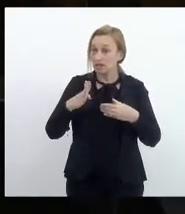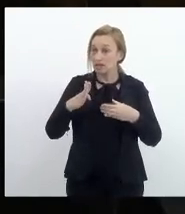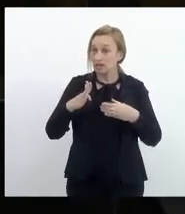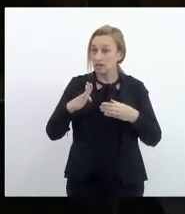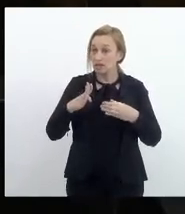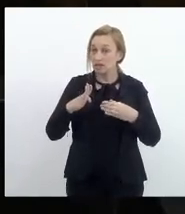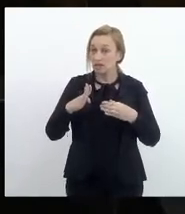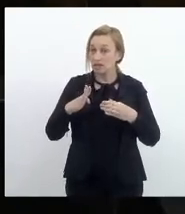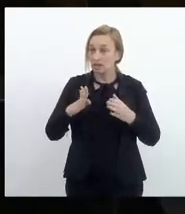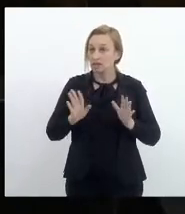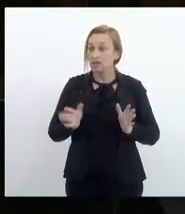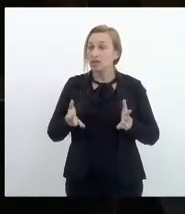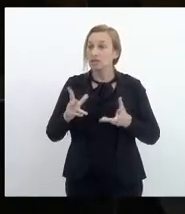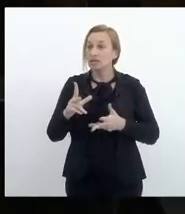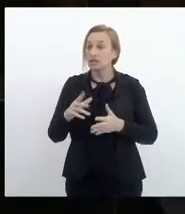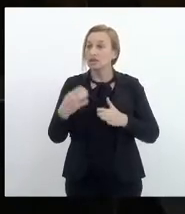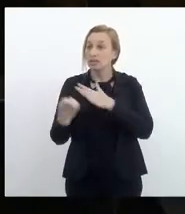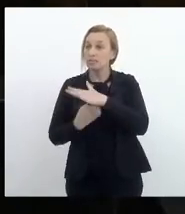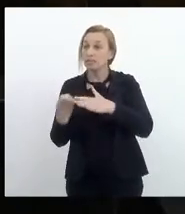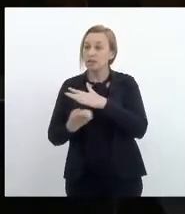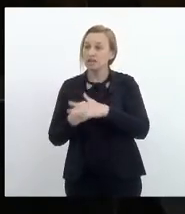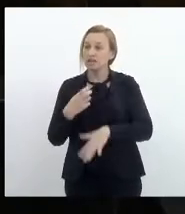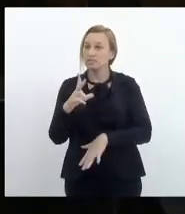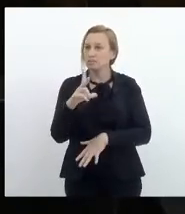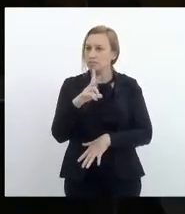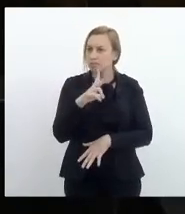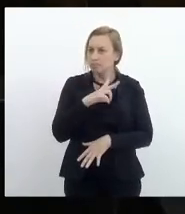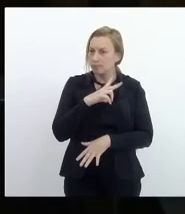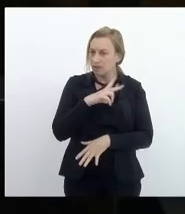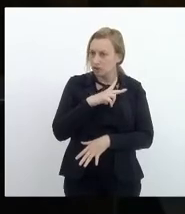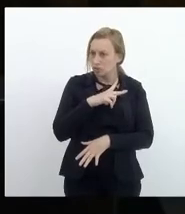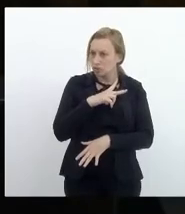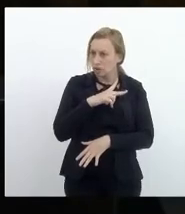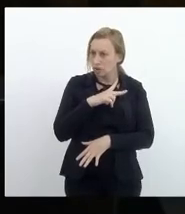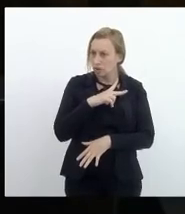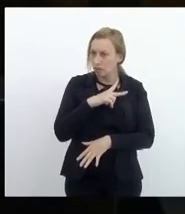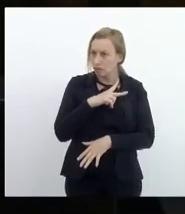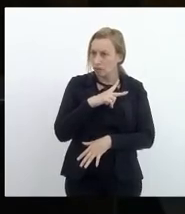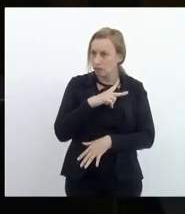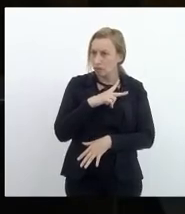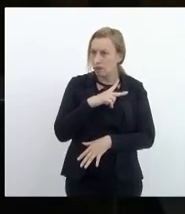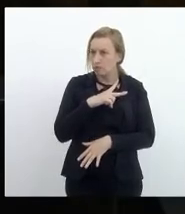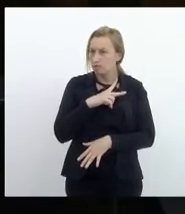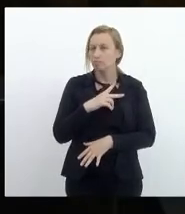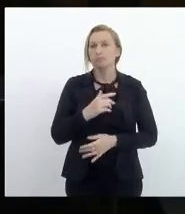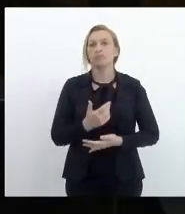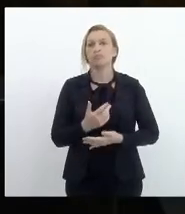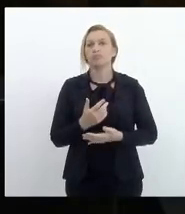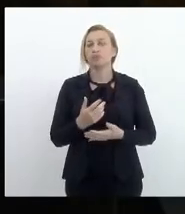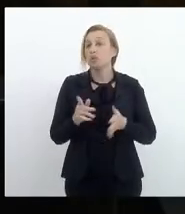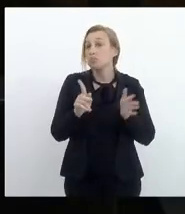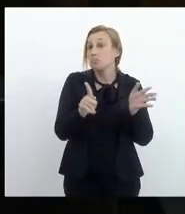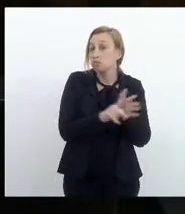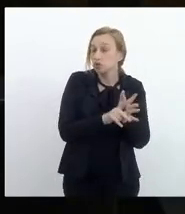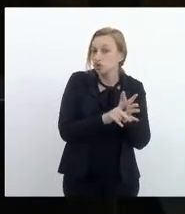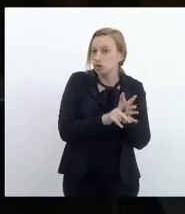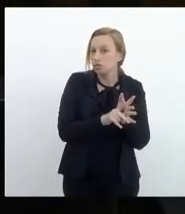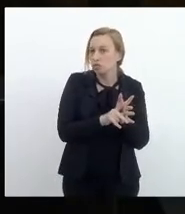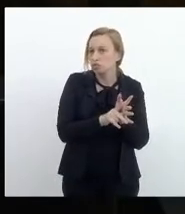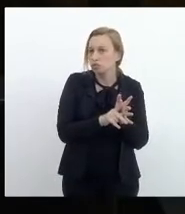privada ei ei investimento e em projetos